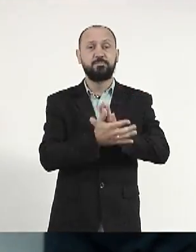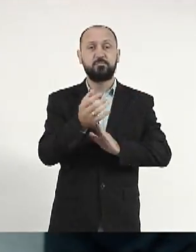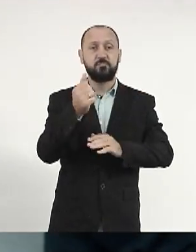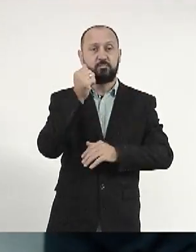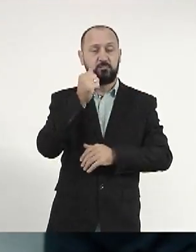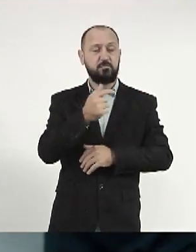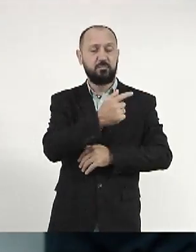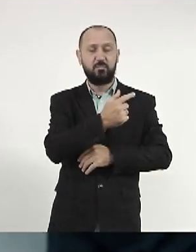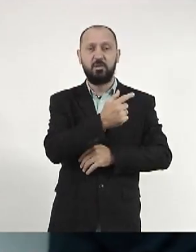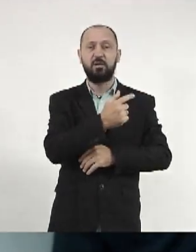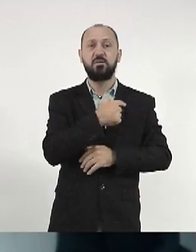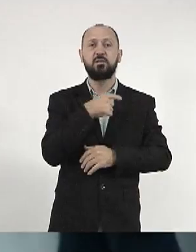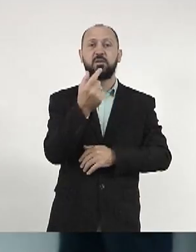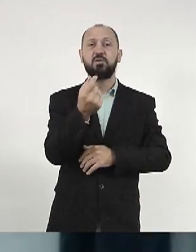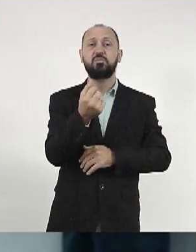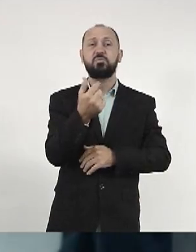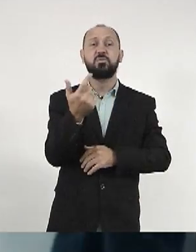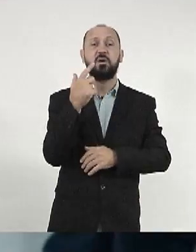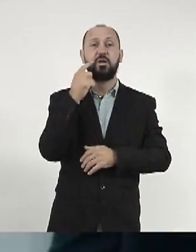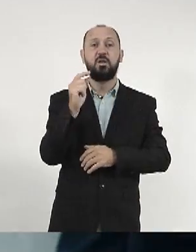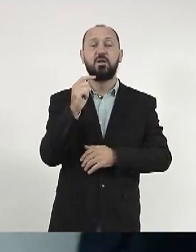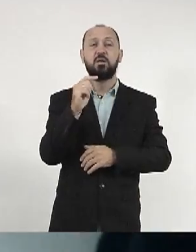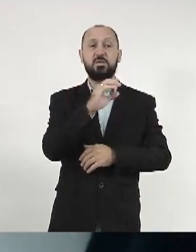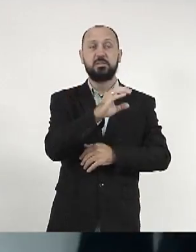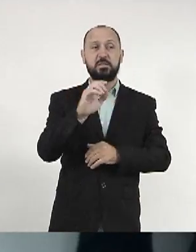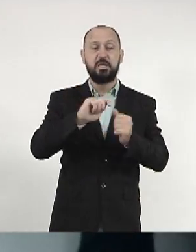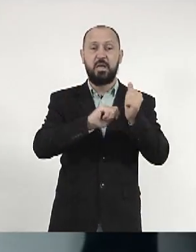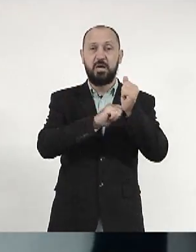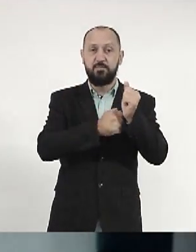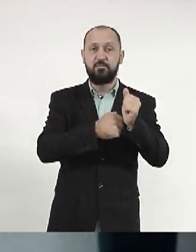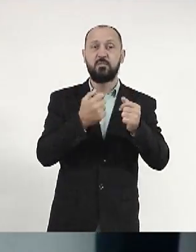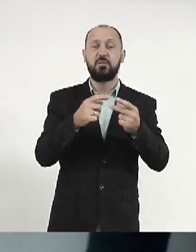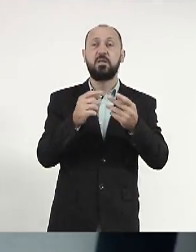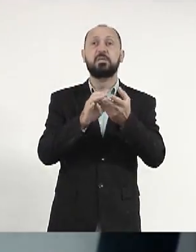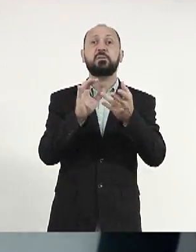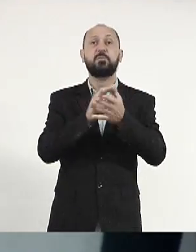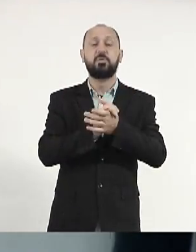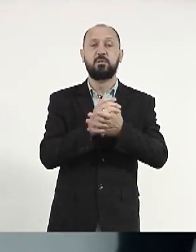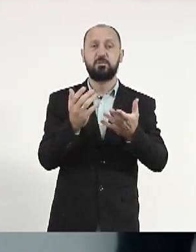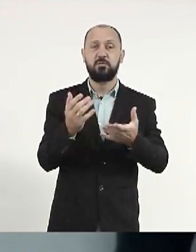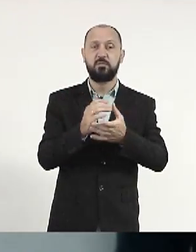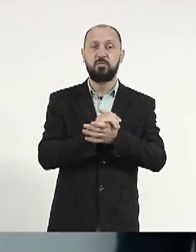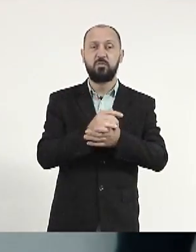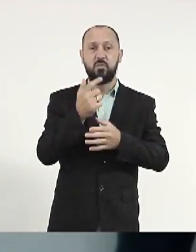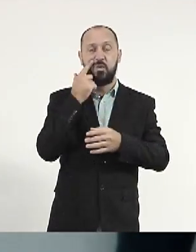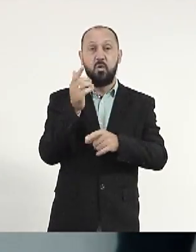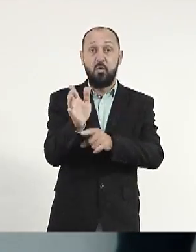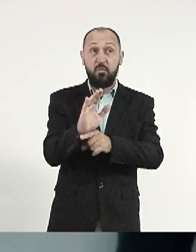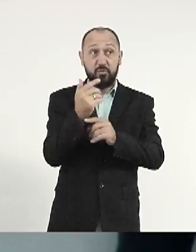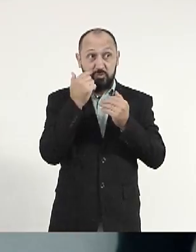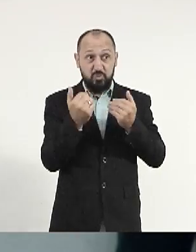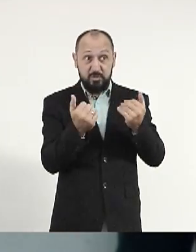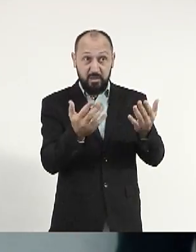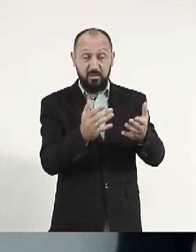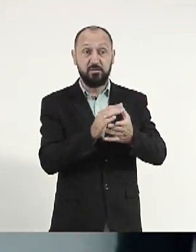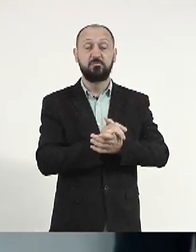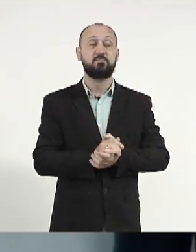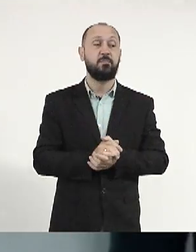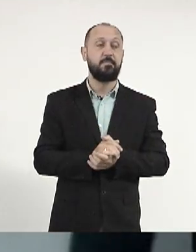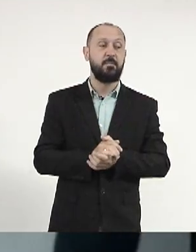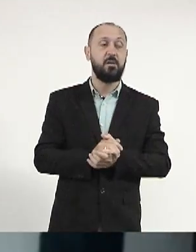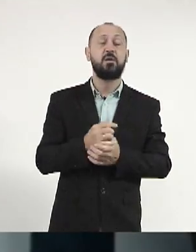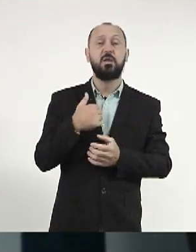senhor, esse moço, que nem dinheiro, bloqueou a conta dele e a conta da mulher. O vídeo está aí na mídia. Agora,